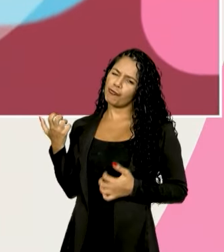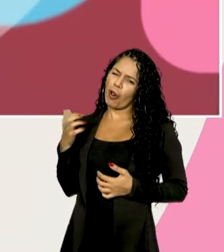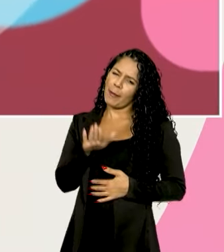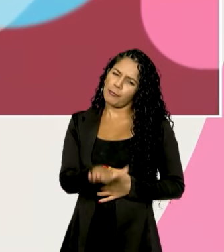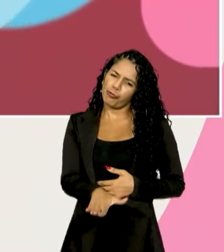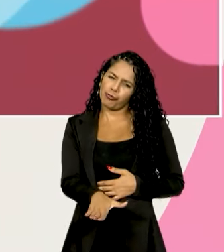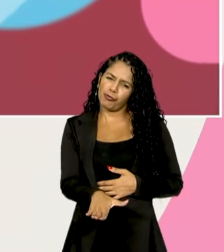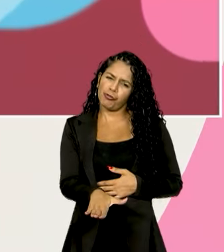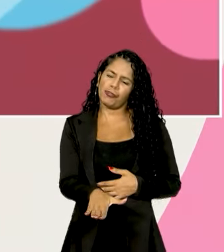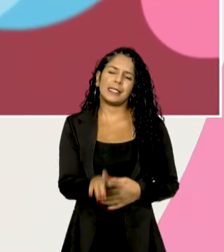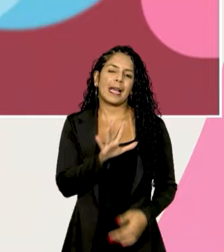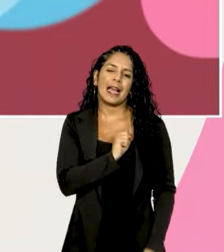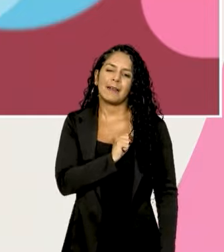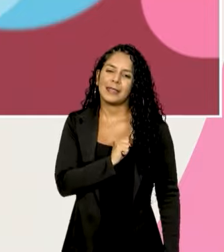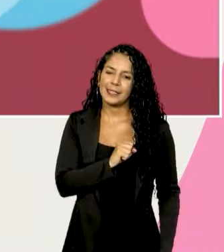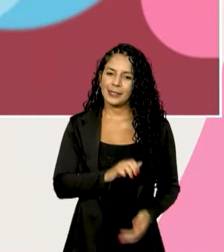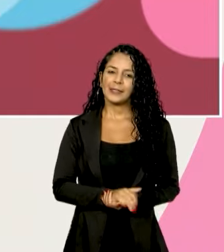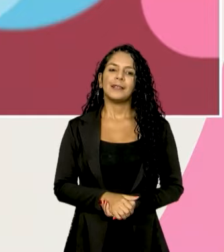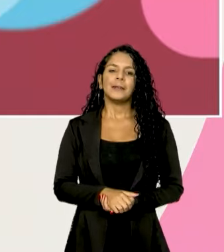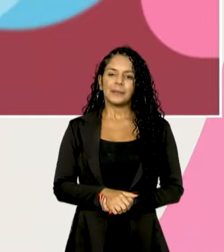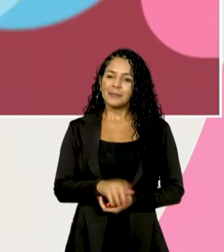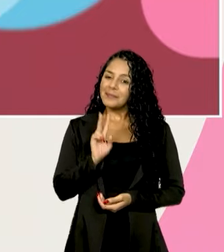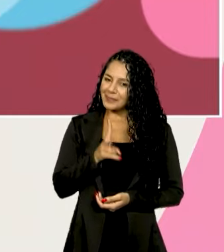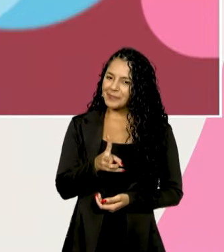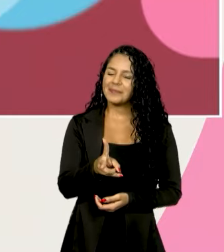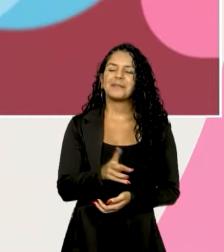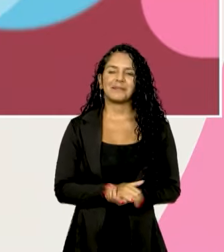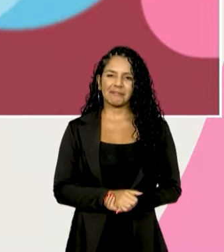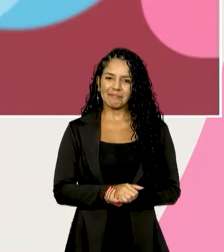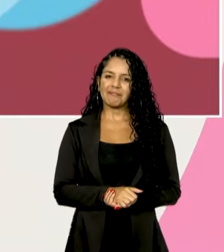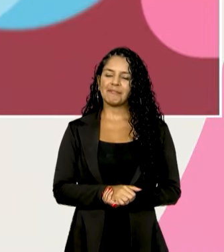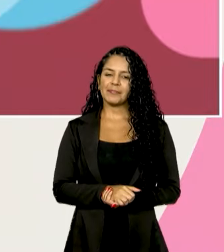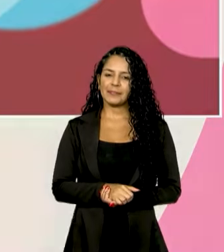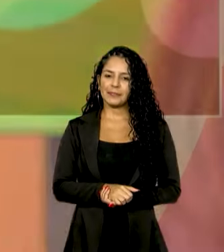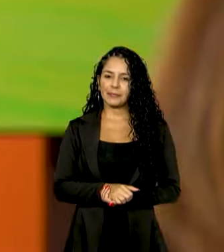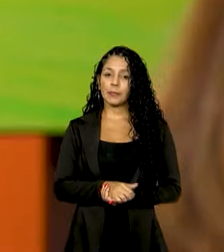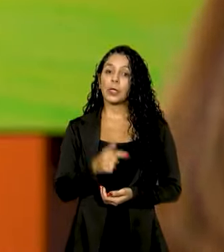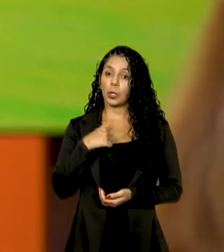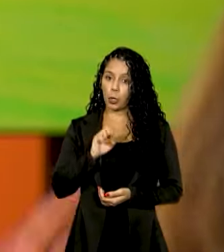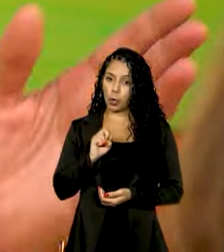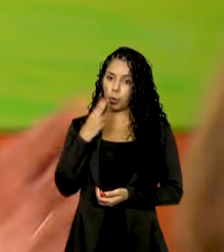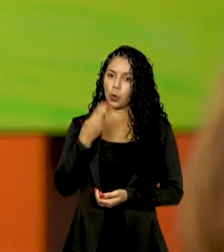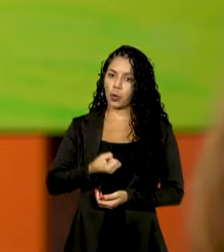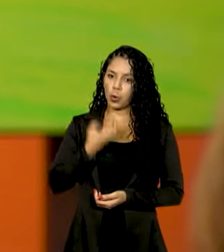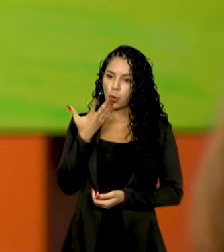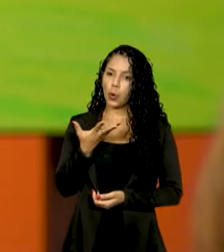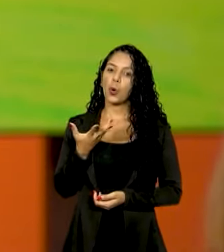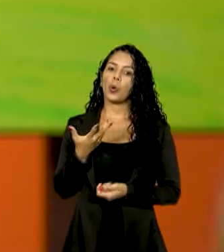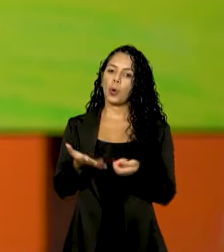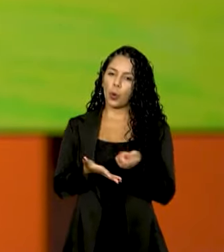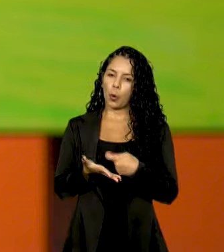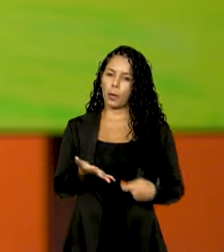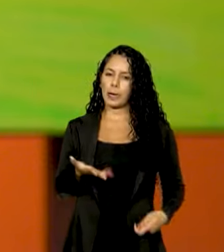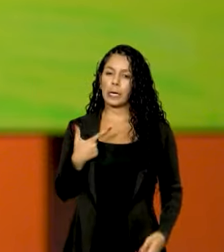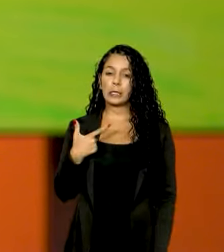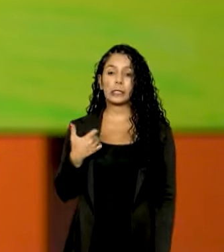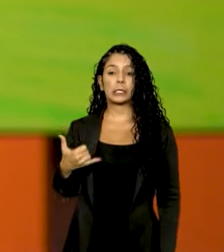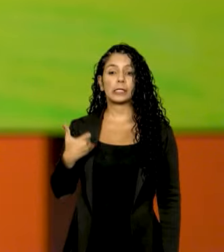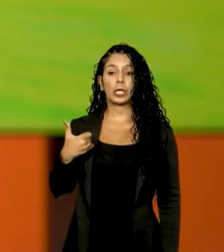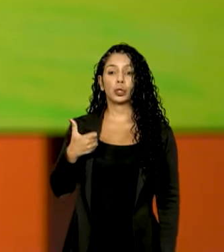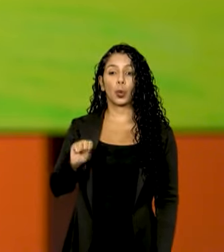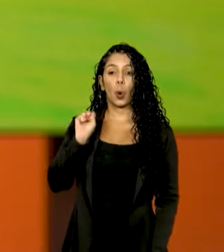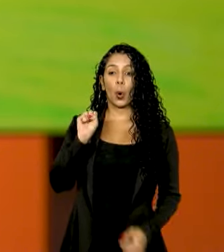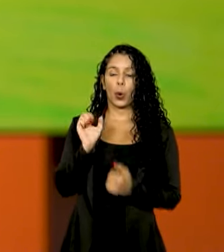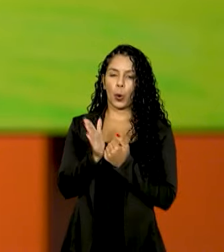pequena. Sempre uma paixão, né? Sempre, né? Sempre. Eu sou compositora menina desde os 8, 9